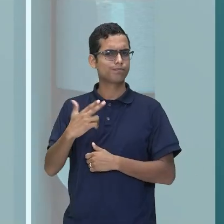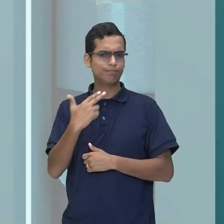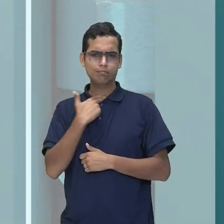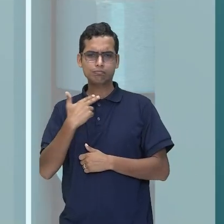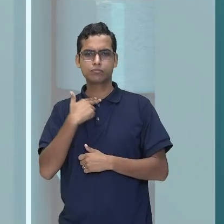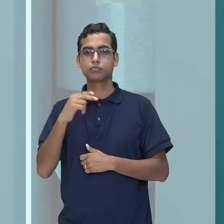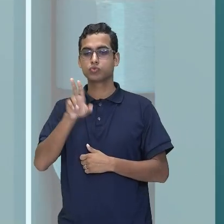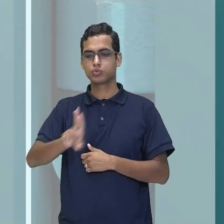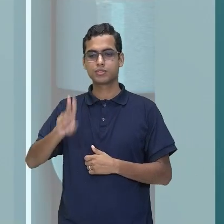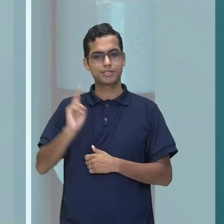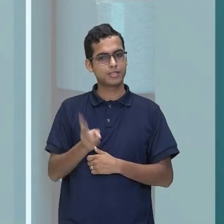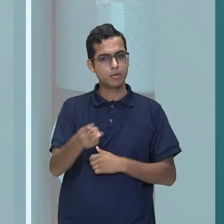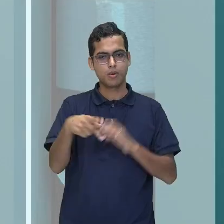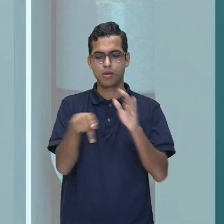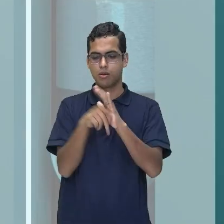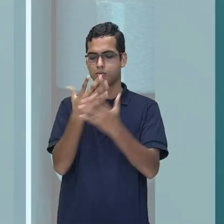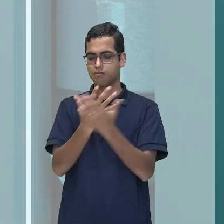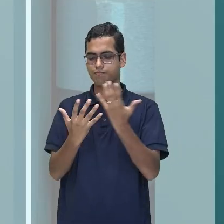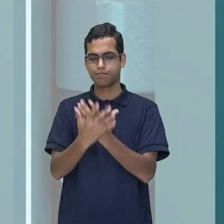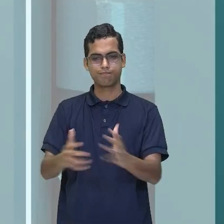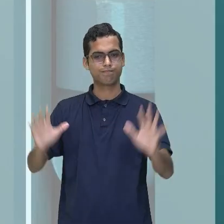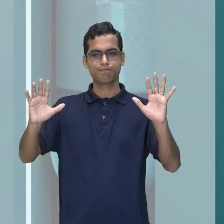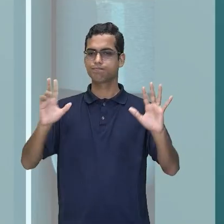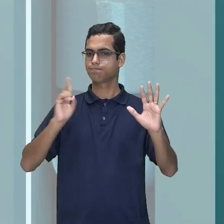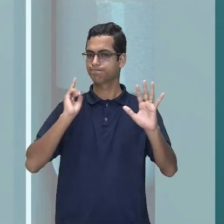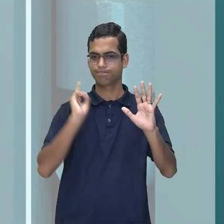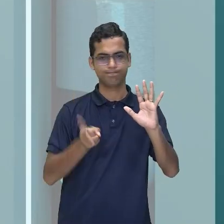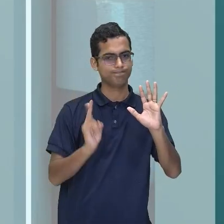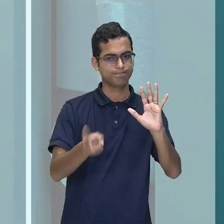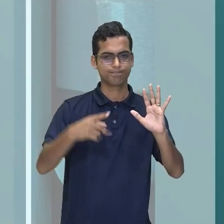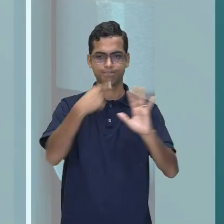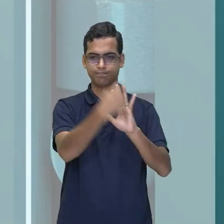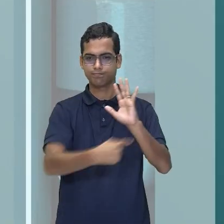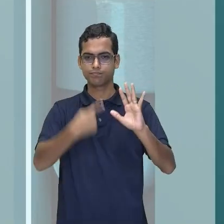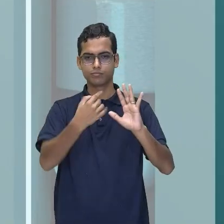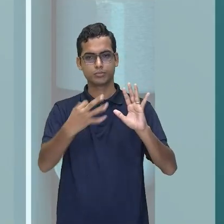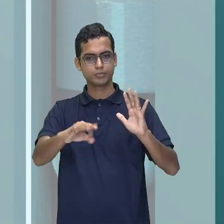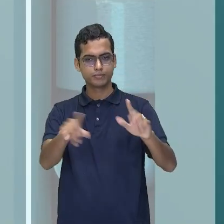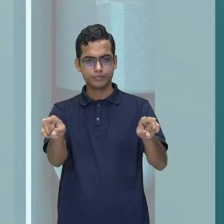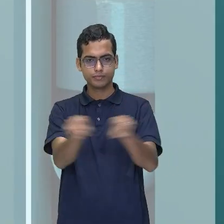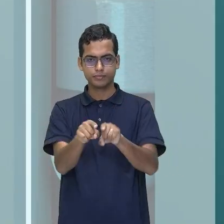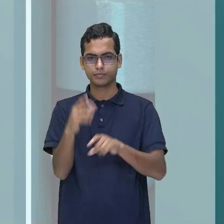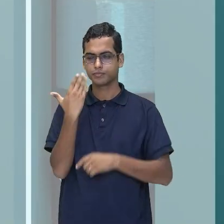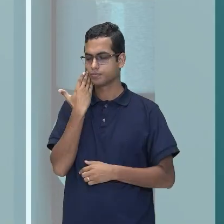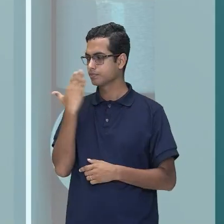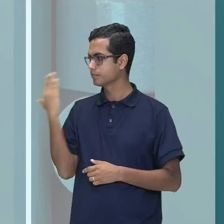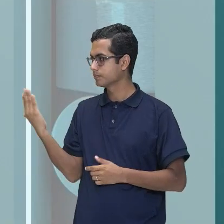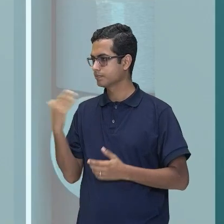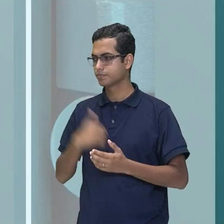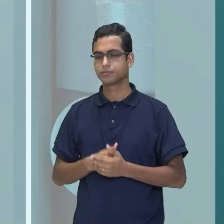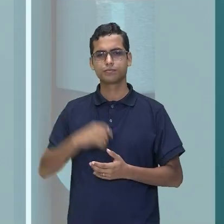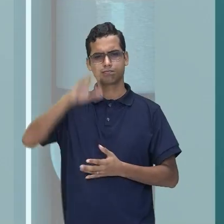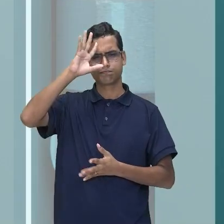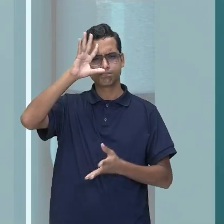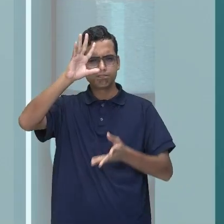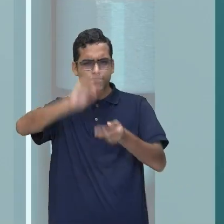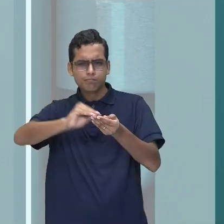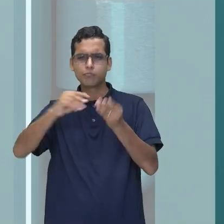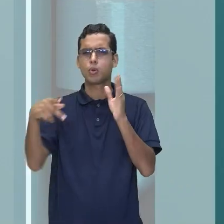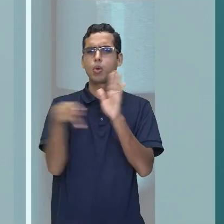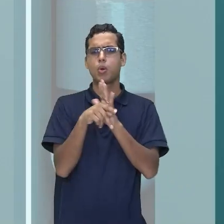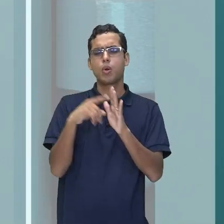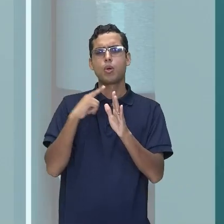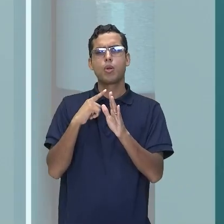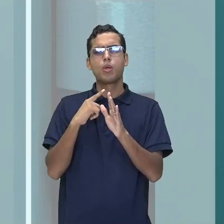Então, para resumir, fazer uma síntese bem básica mesmo do que é o handball, eu